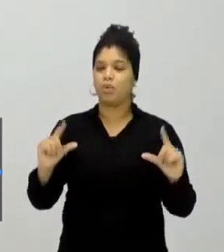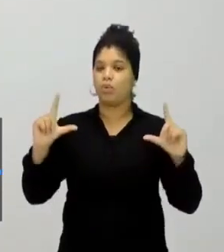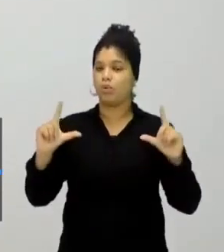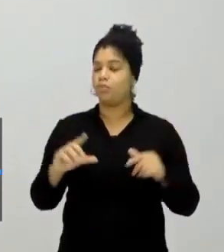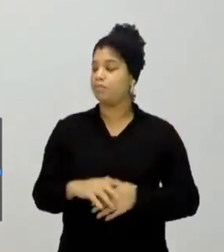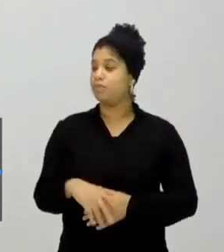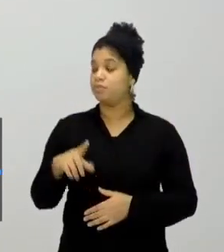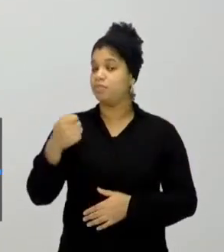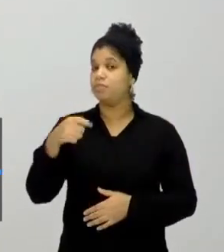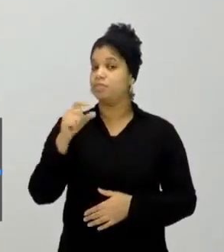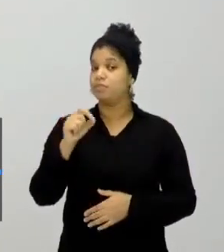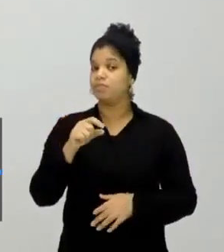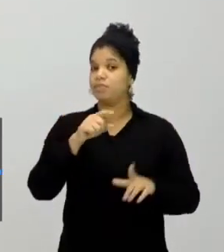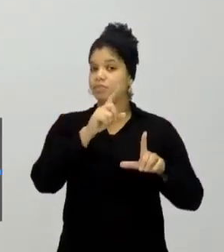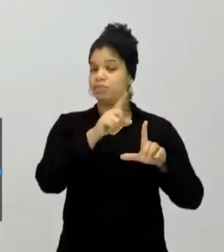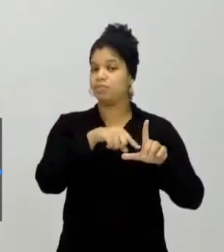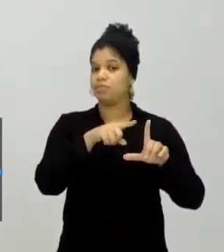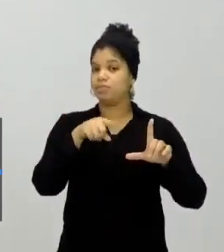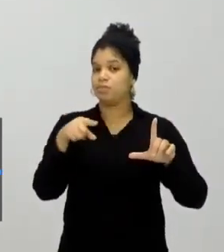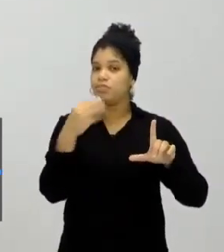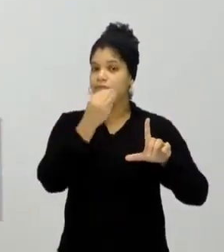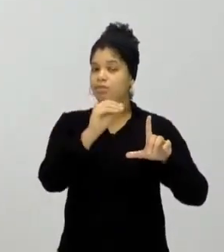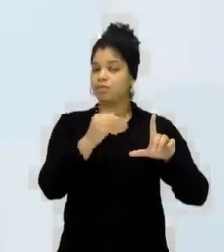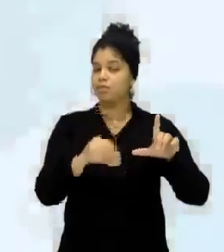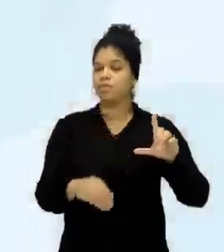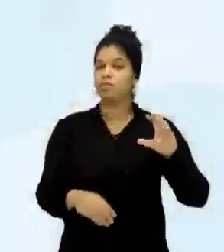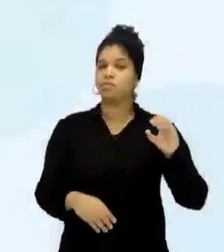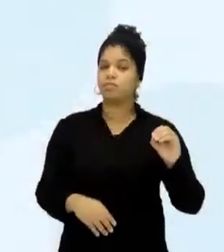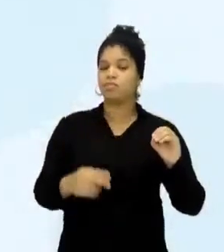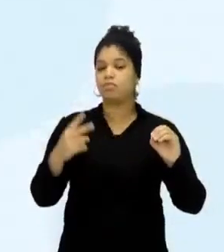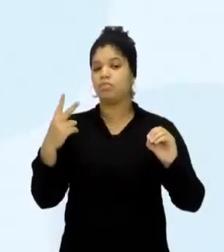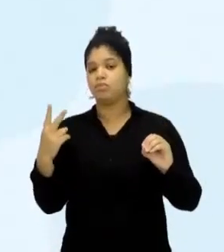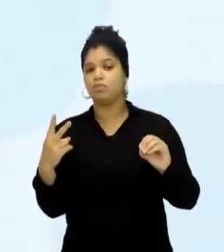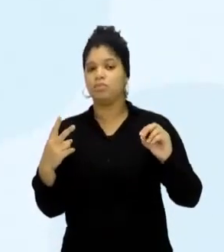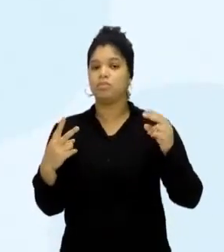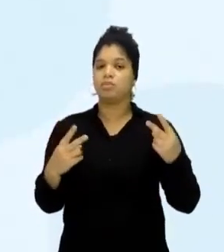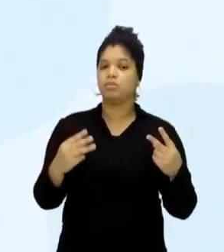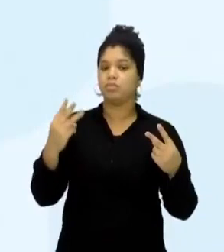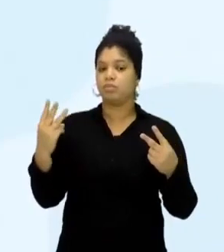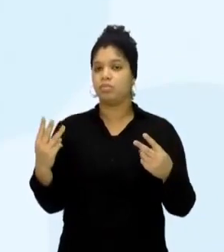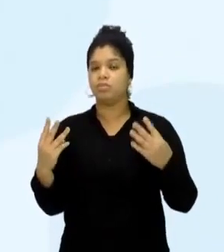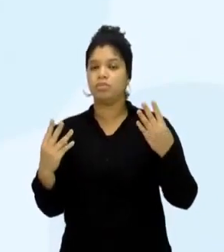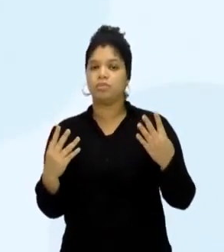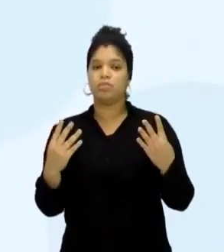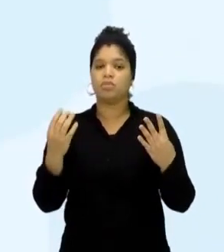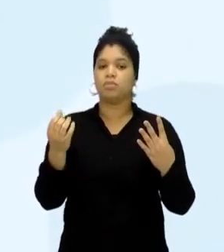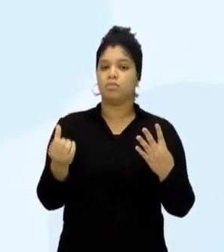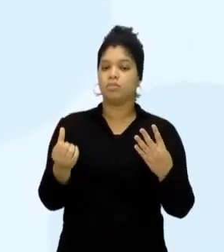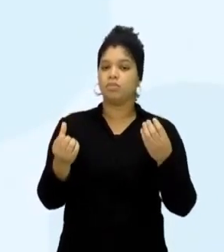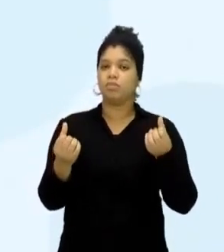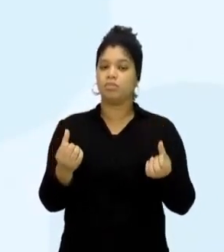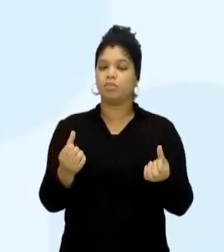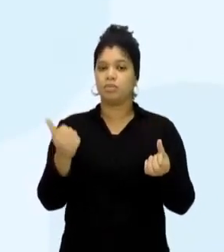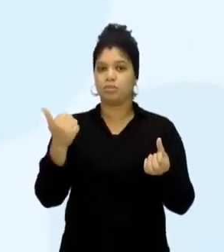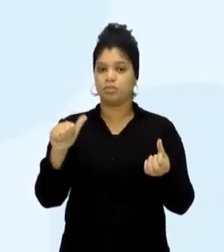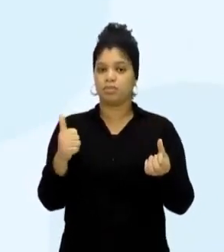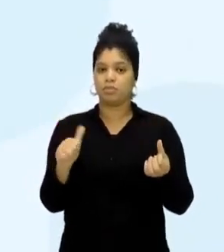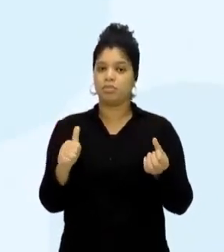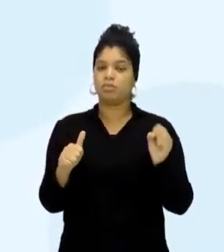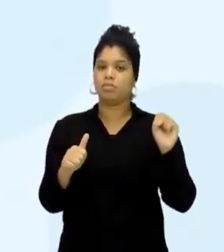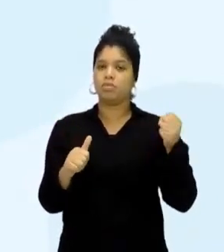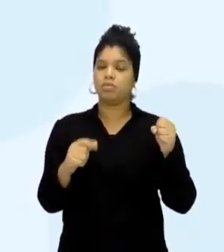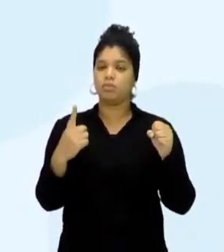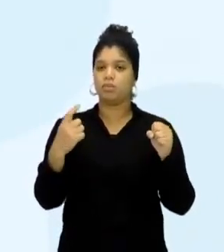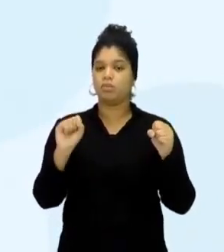esses pontos no plano cartesiano. Então, o 0 e o 2 e o 3, o 4 com o 6, o 6 com o 11,